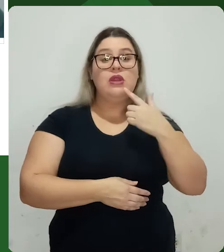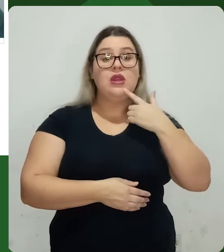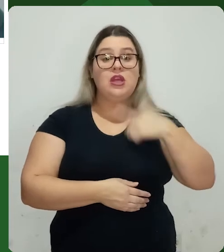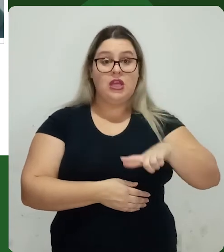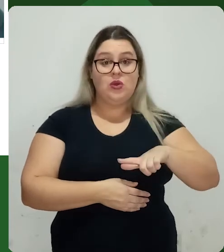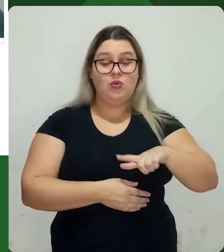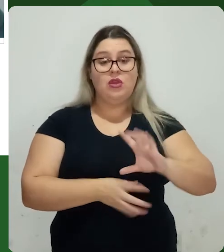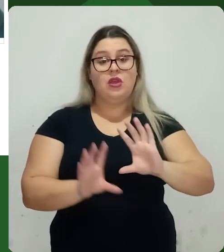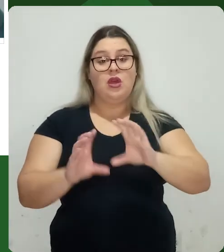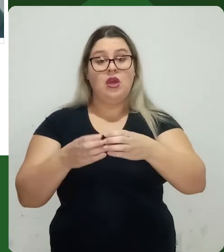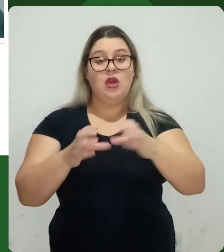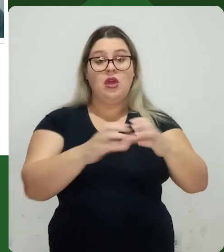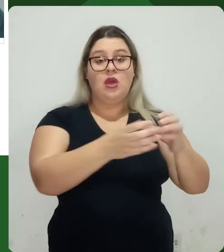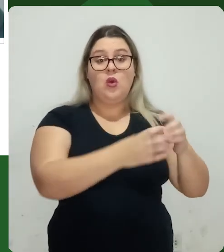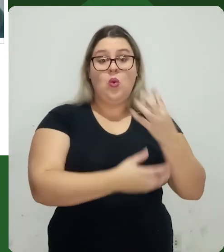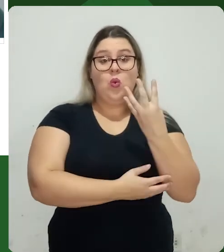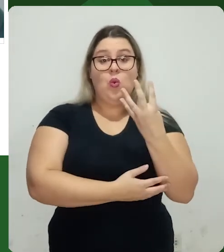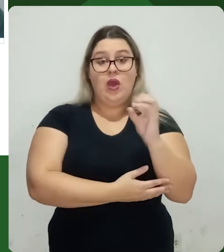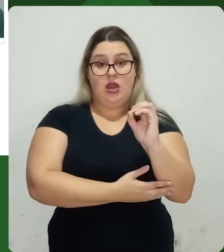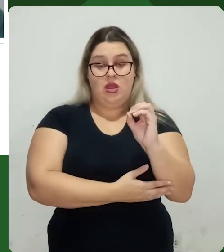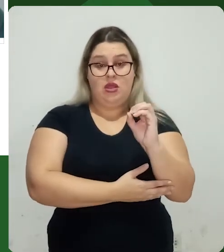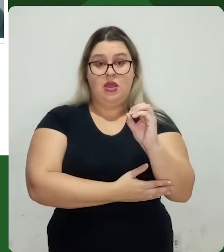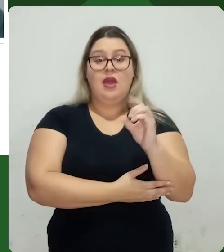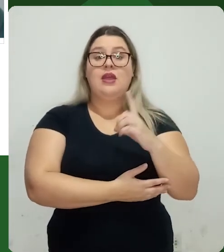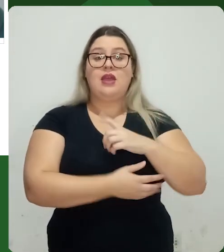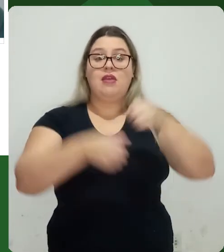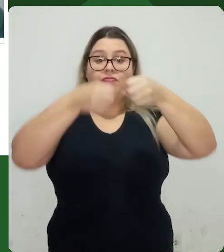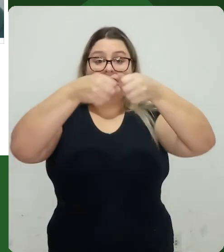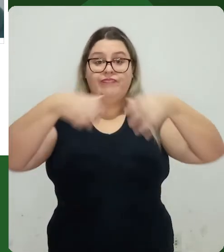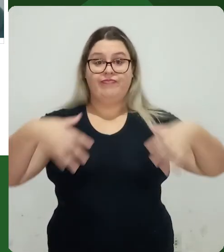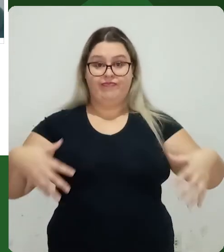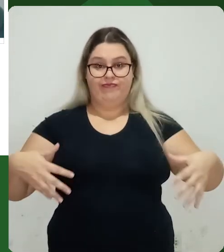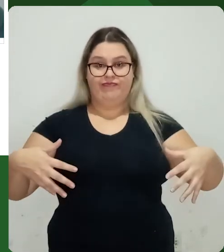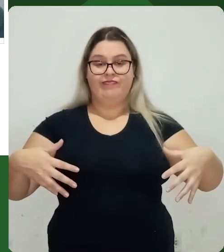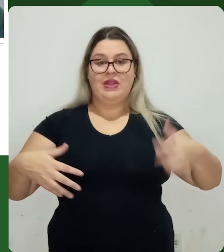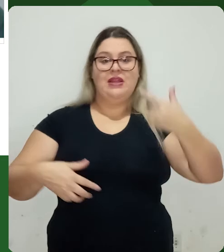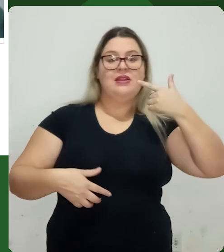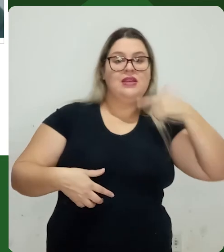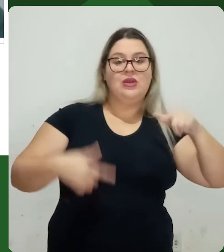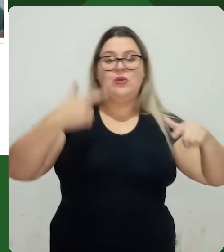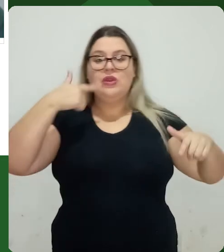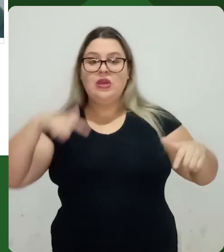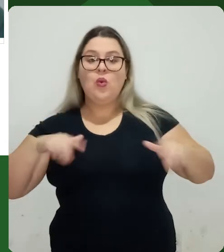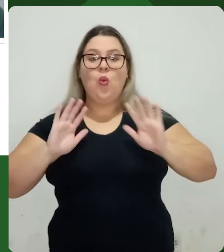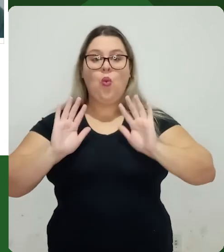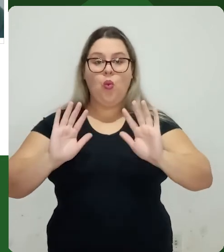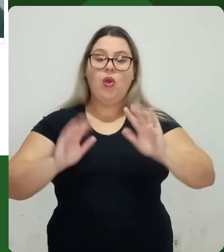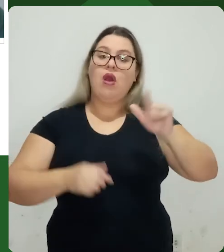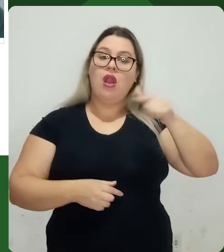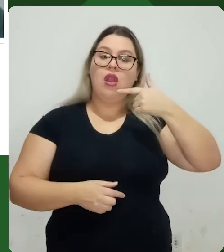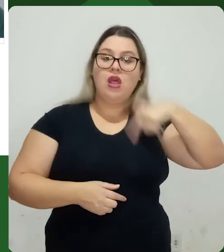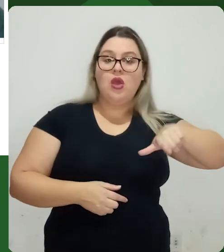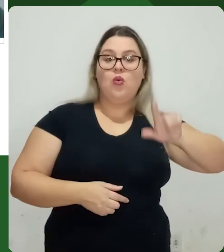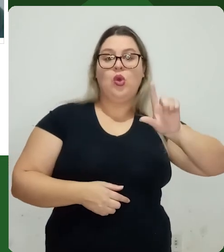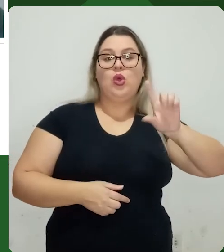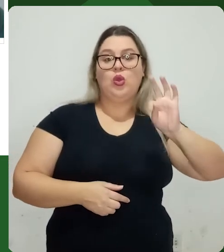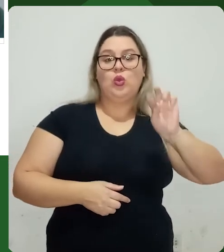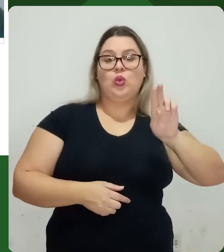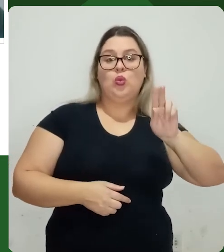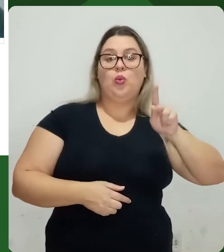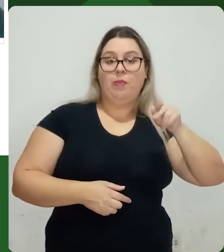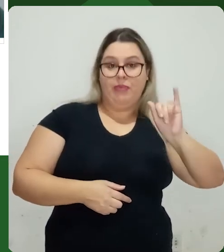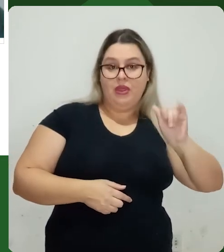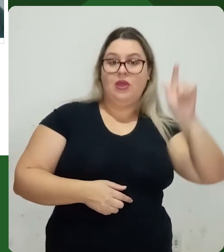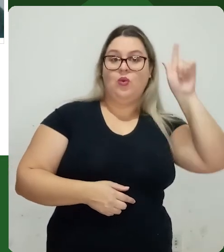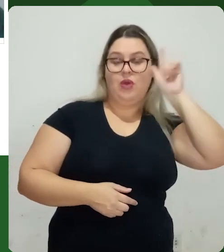de 141 línguas, 40 conjuntos e 2 grandes troncos, sendo que existiria basicamente o tronco tupi, que é um